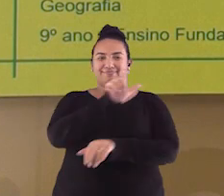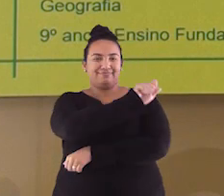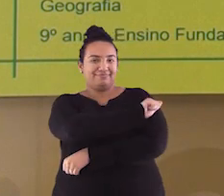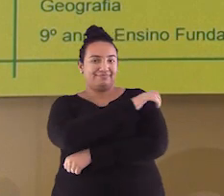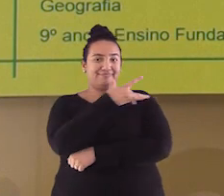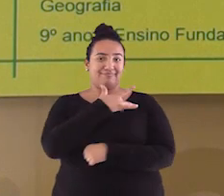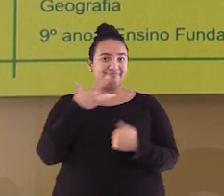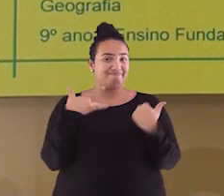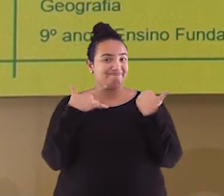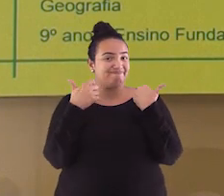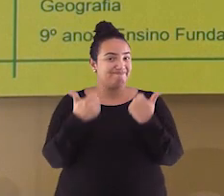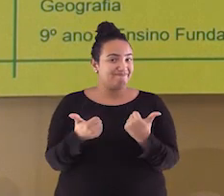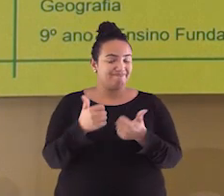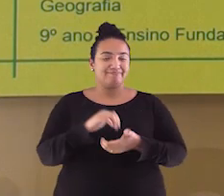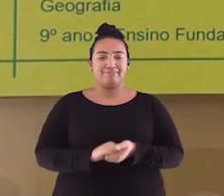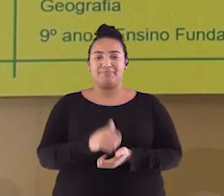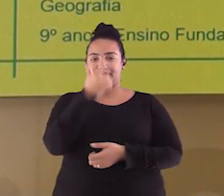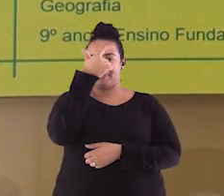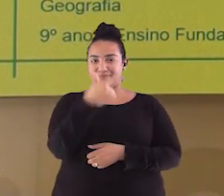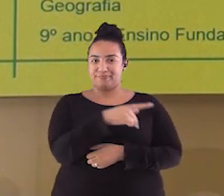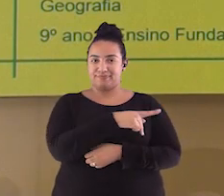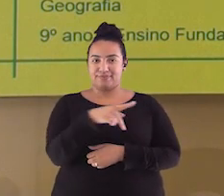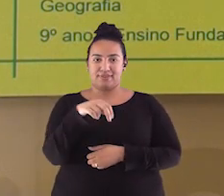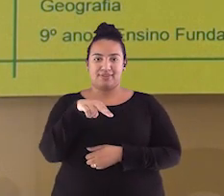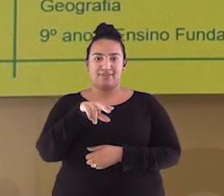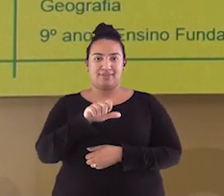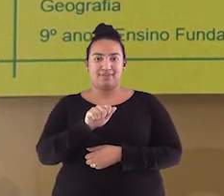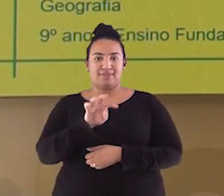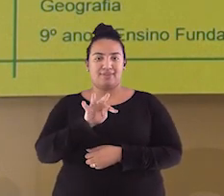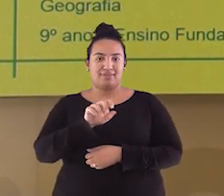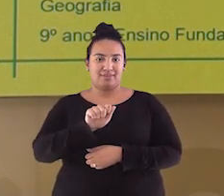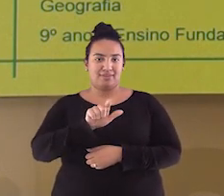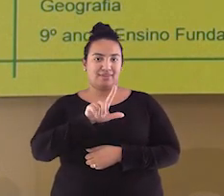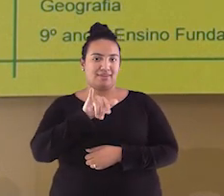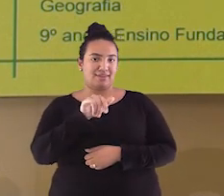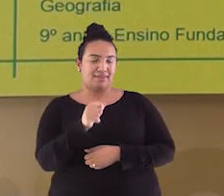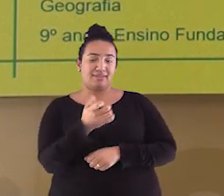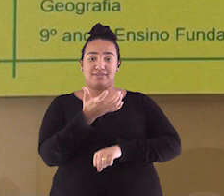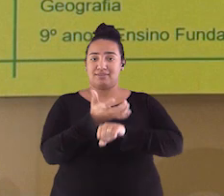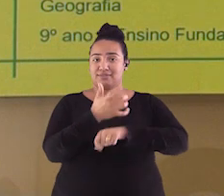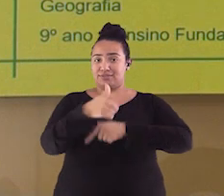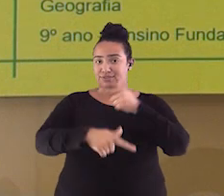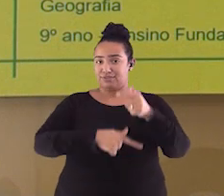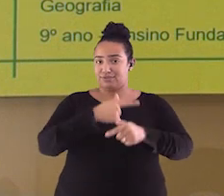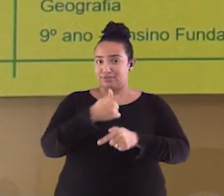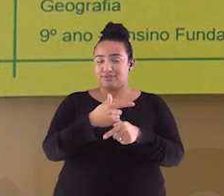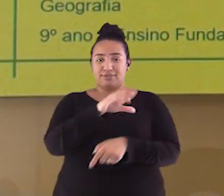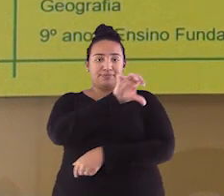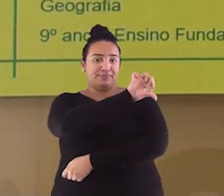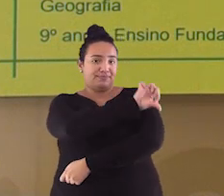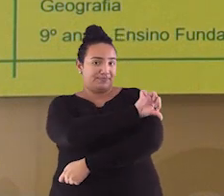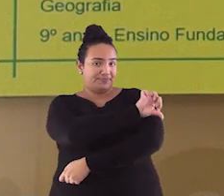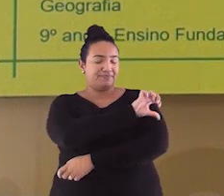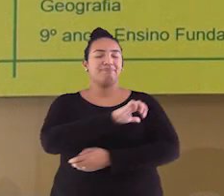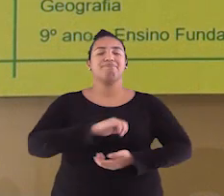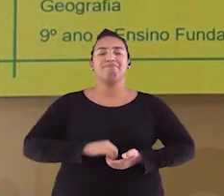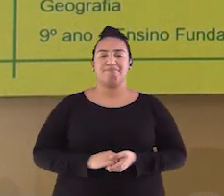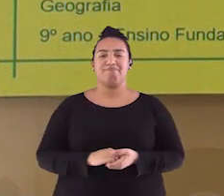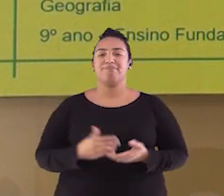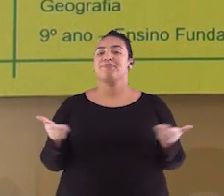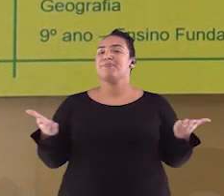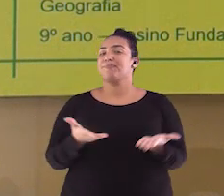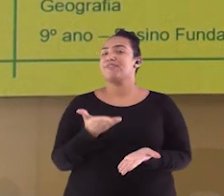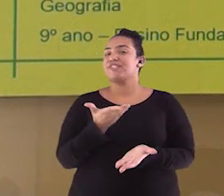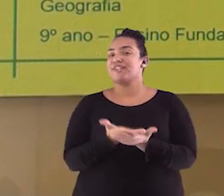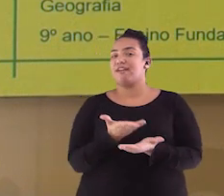estudante, tudo bem com você? Eu sou a professora Natália, da disciplina de Geografia para o 9º ano dos anos finais. E na aula